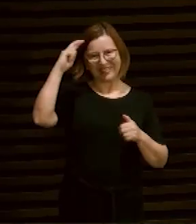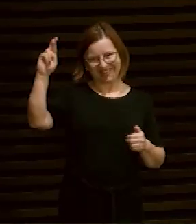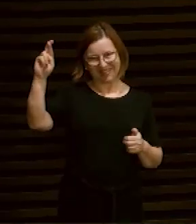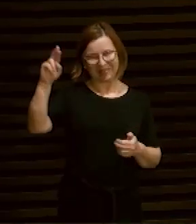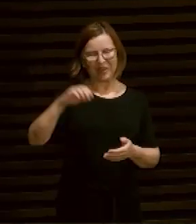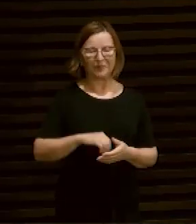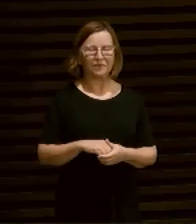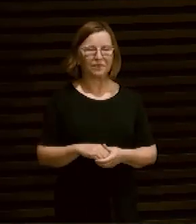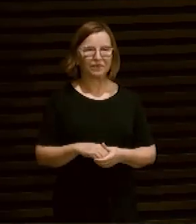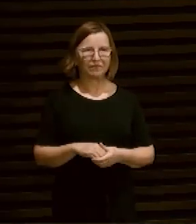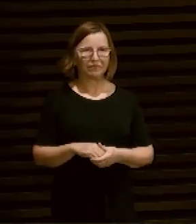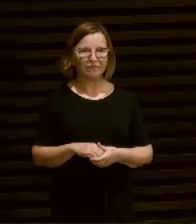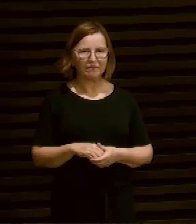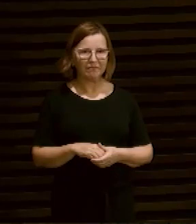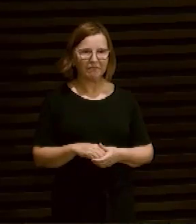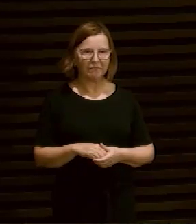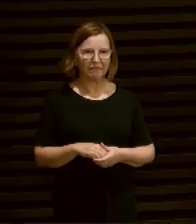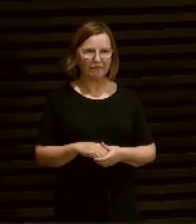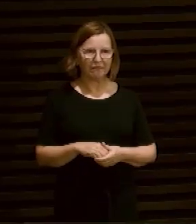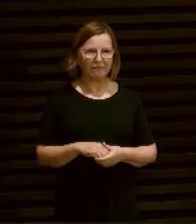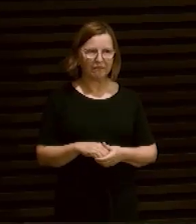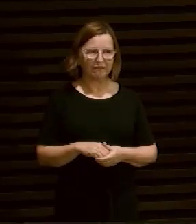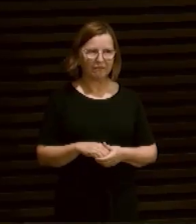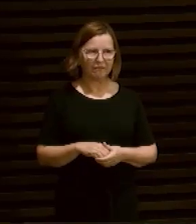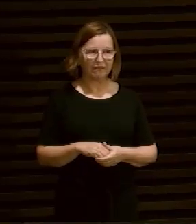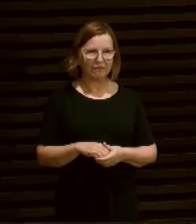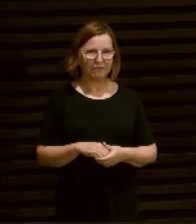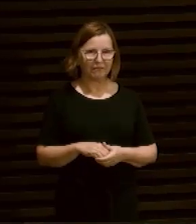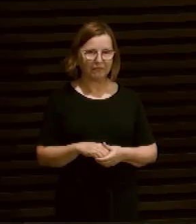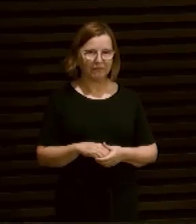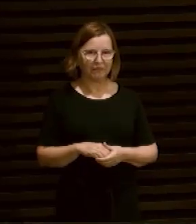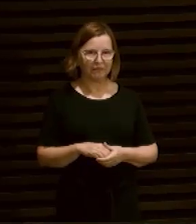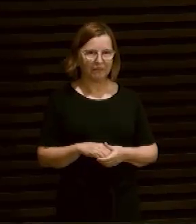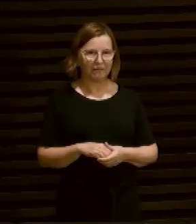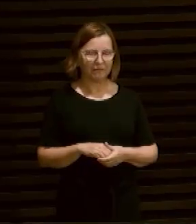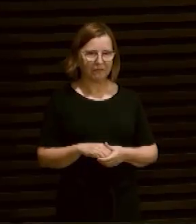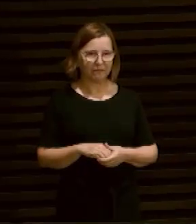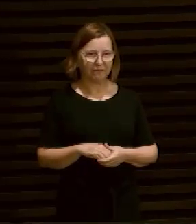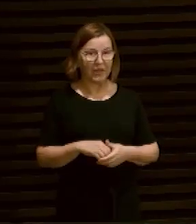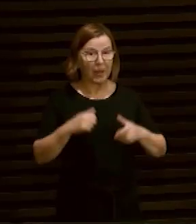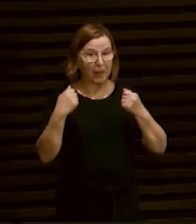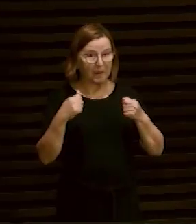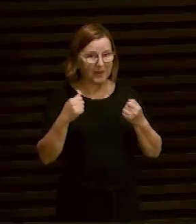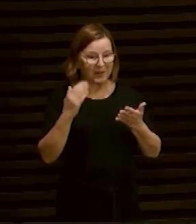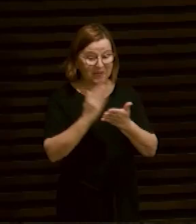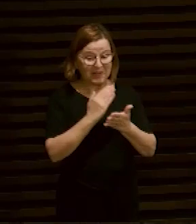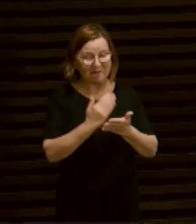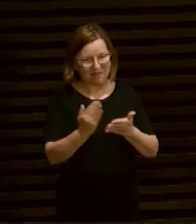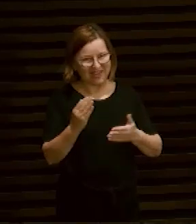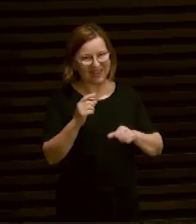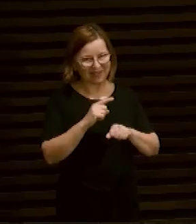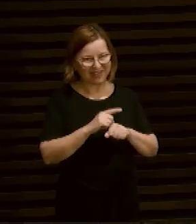Então, para isso, nós precisamos guardar alguns locais ou algum tempo para a